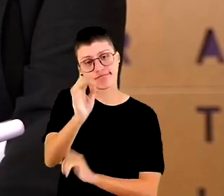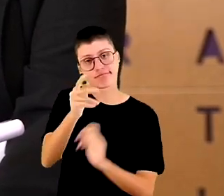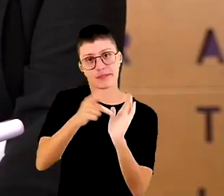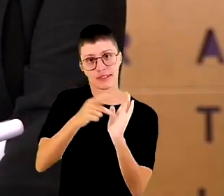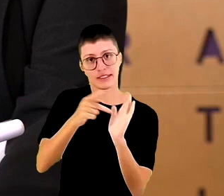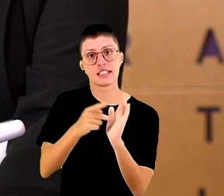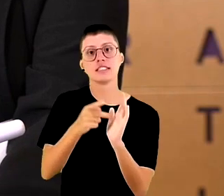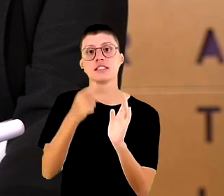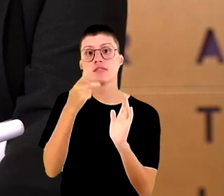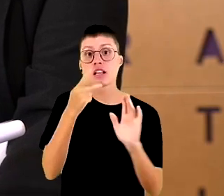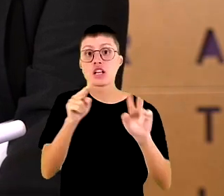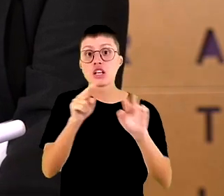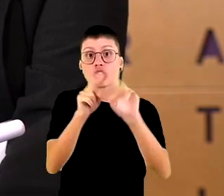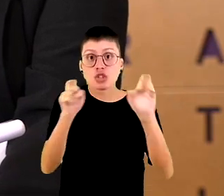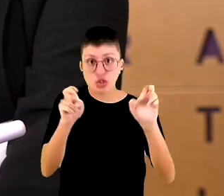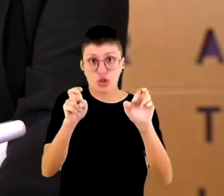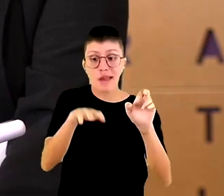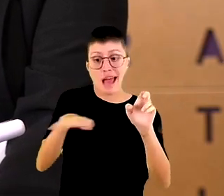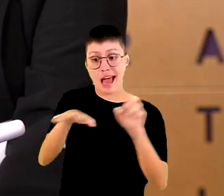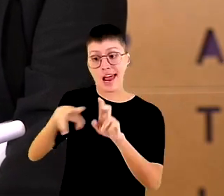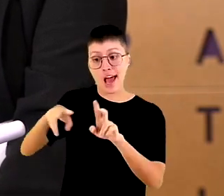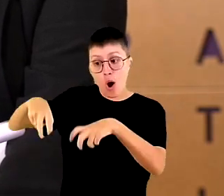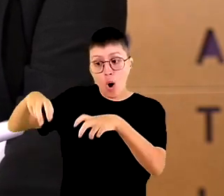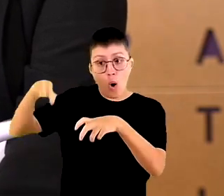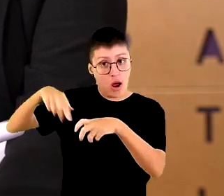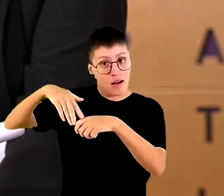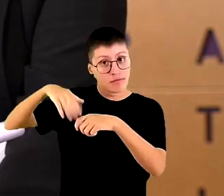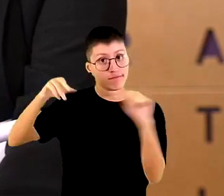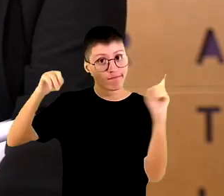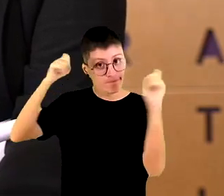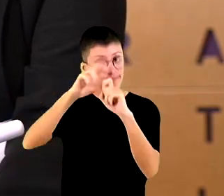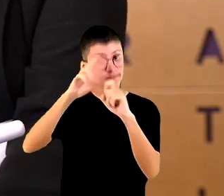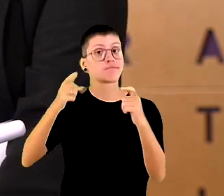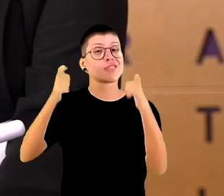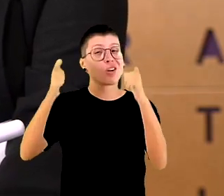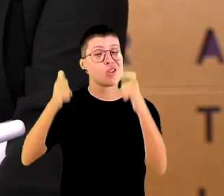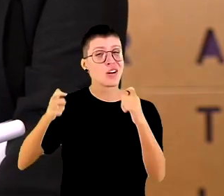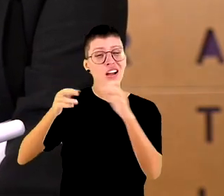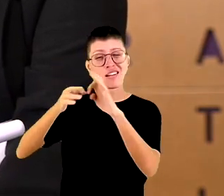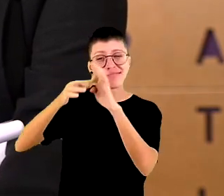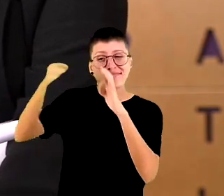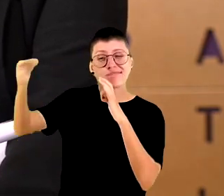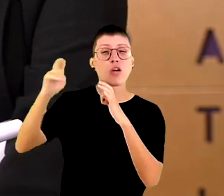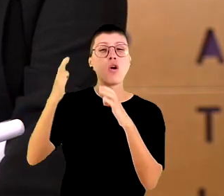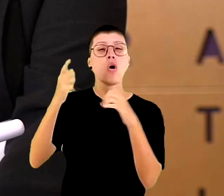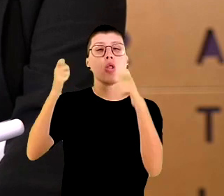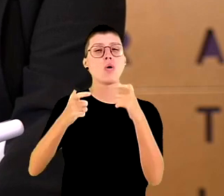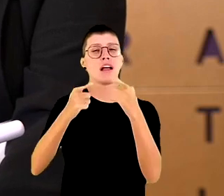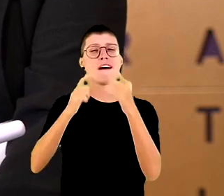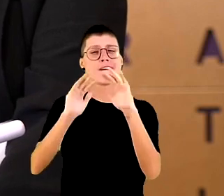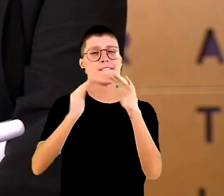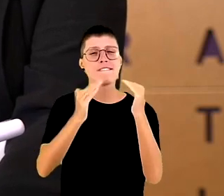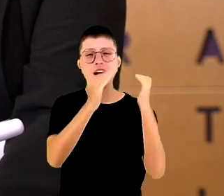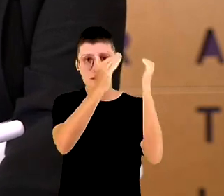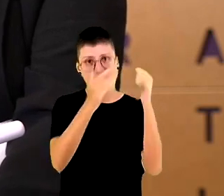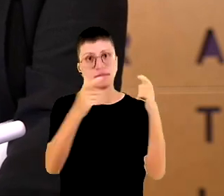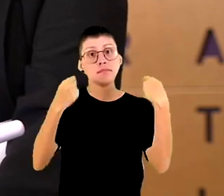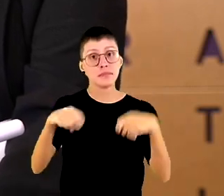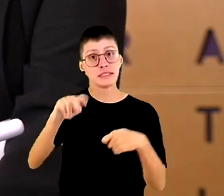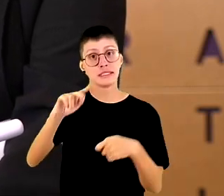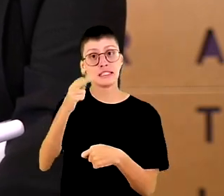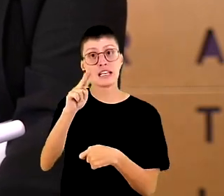inclusive, na zona rural, e a gente fala de território, especificamente de favela, a gente precisa ter hubs que